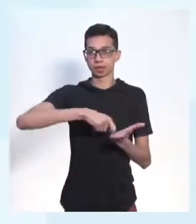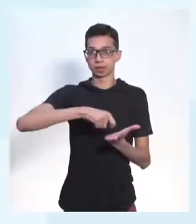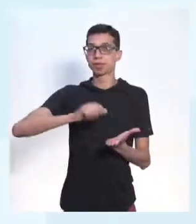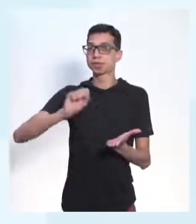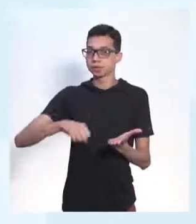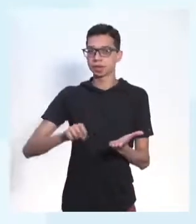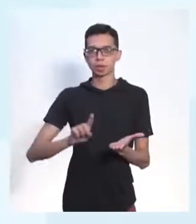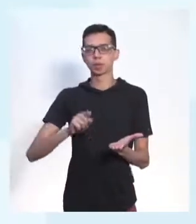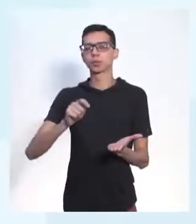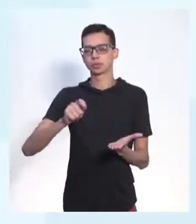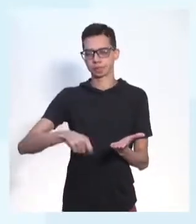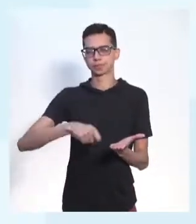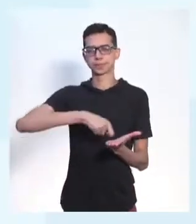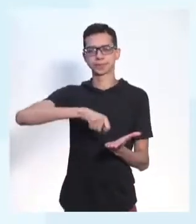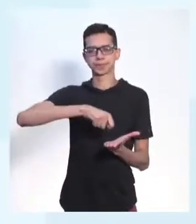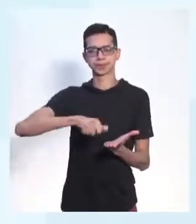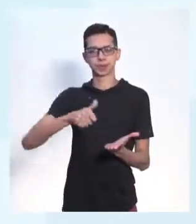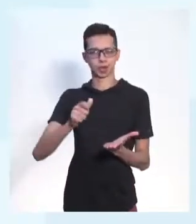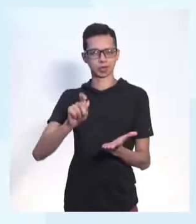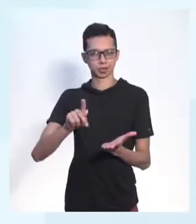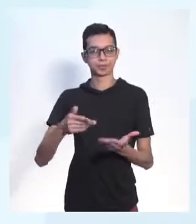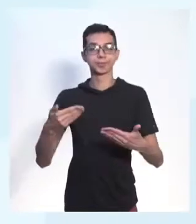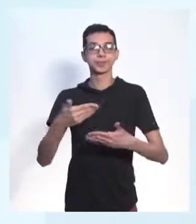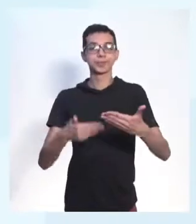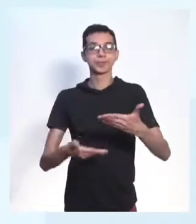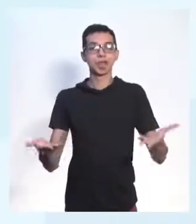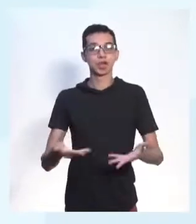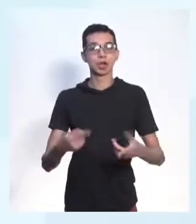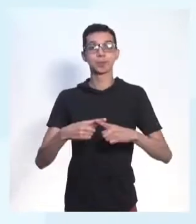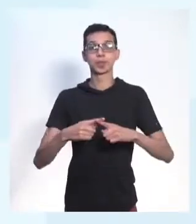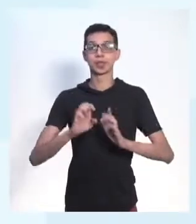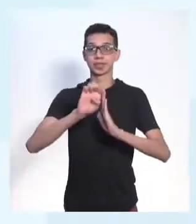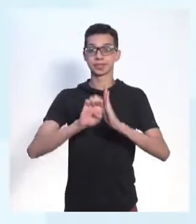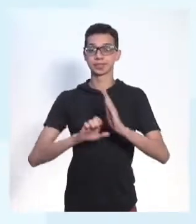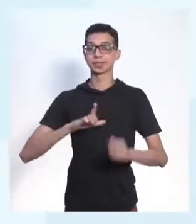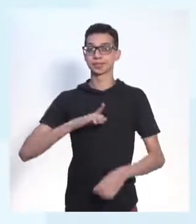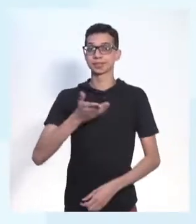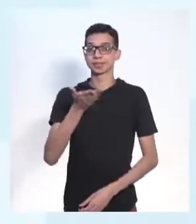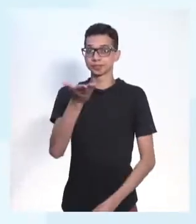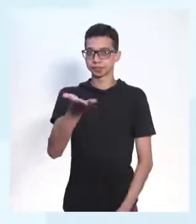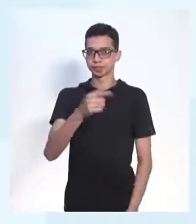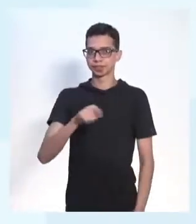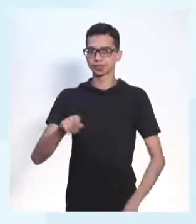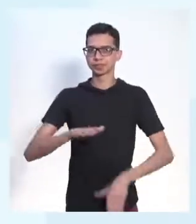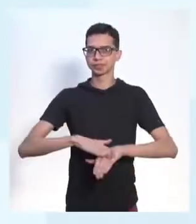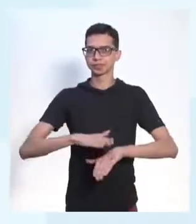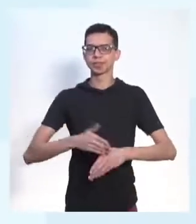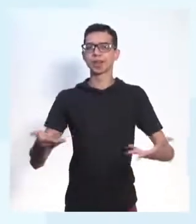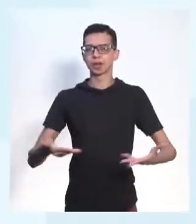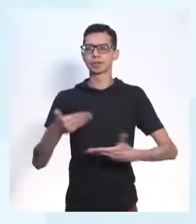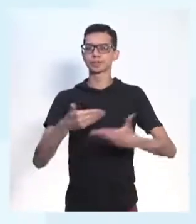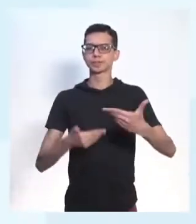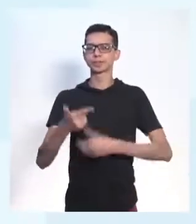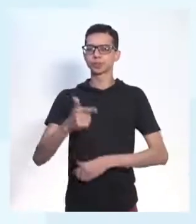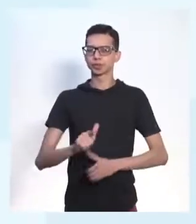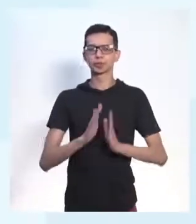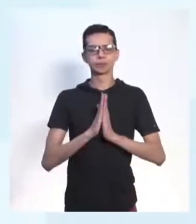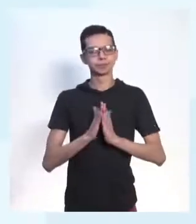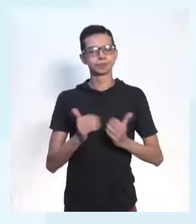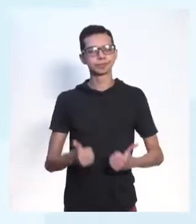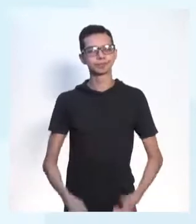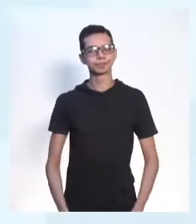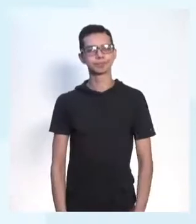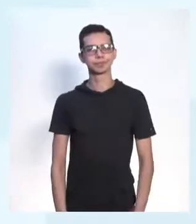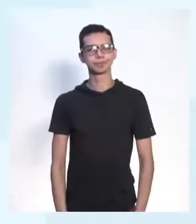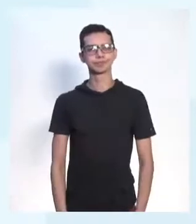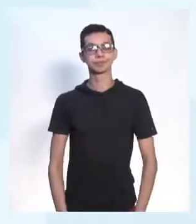tá? Vamos agora para um próximo slide, que a gente tem aí um exercício para vocês. Vamos lá, no próximo slide, por favor, produção.